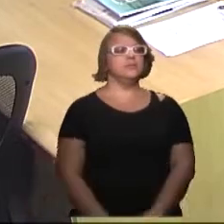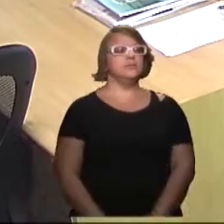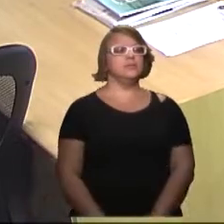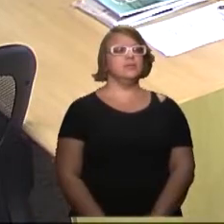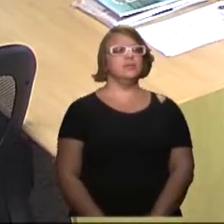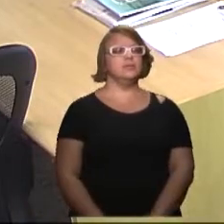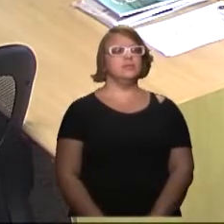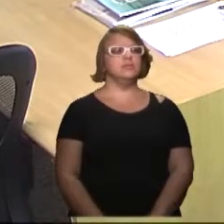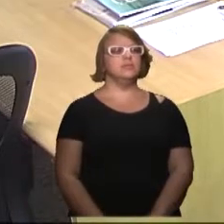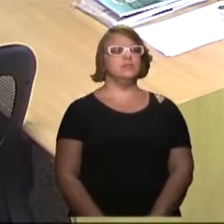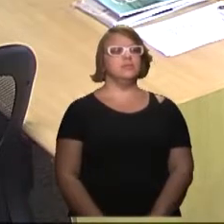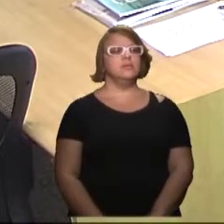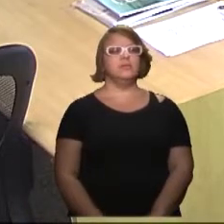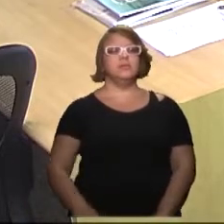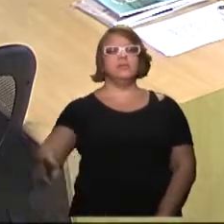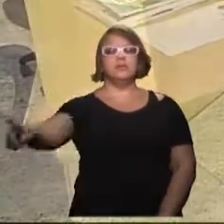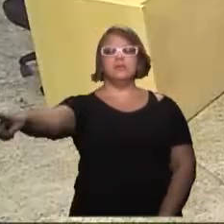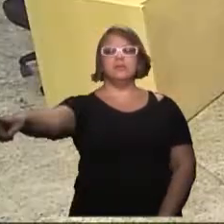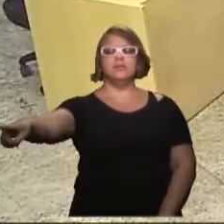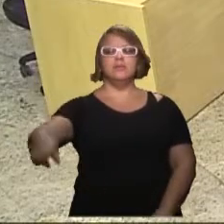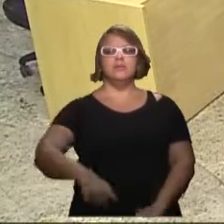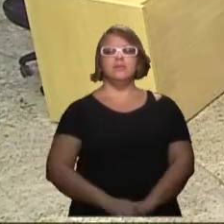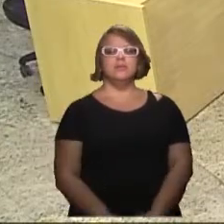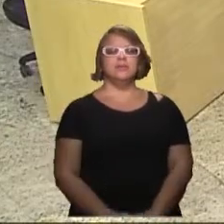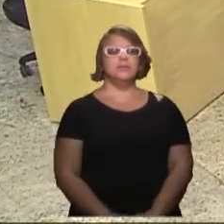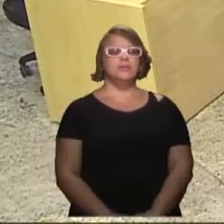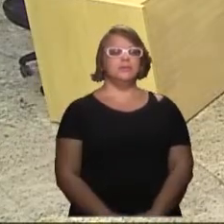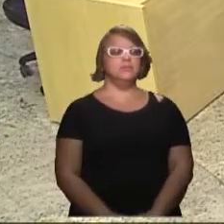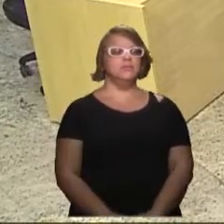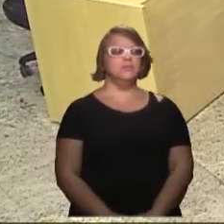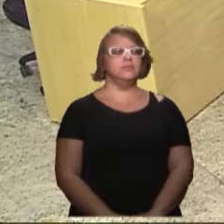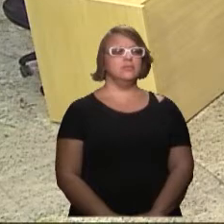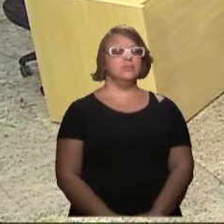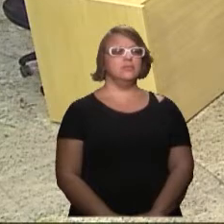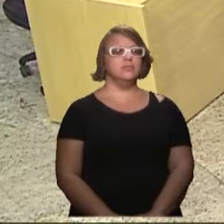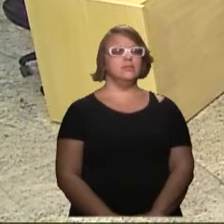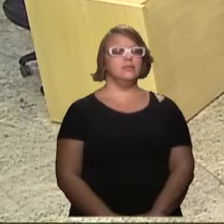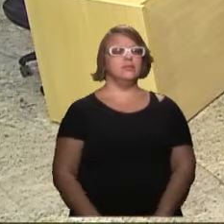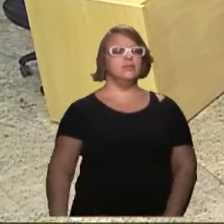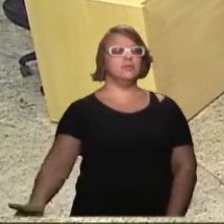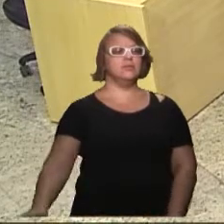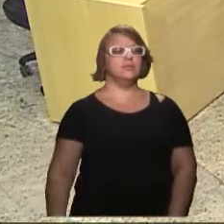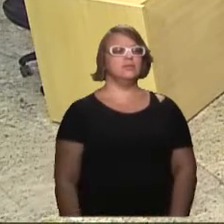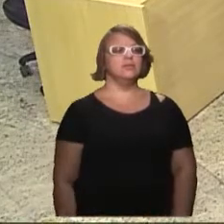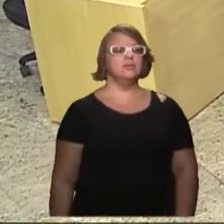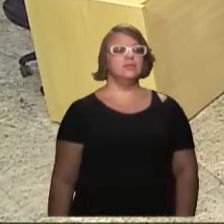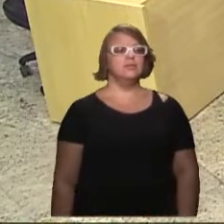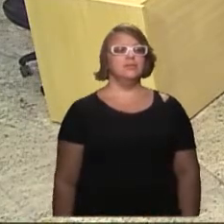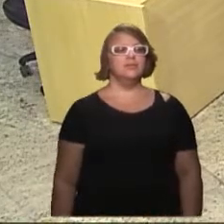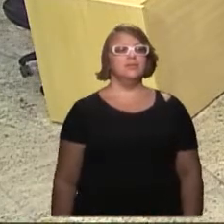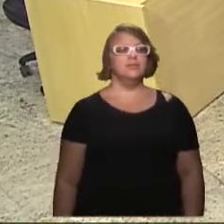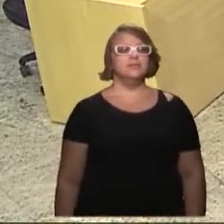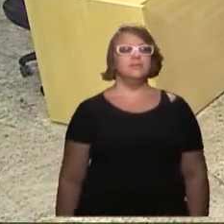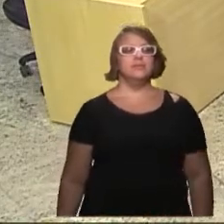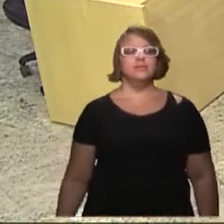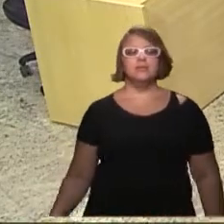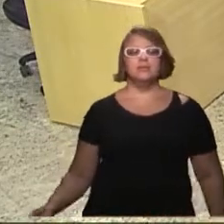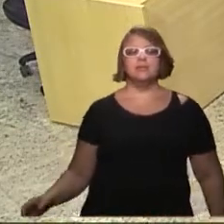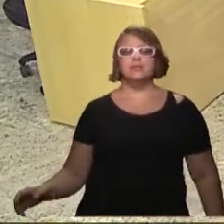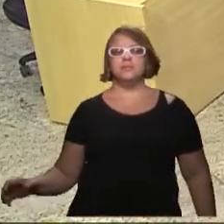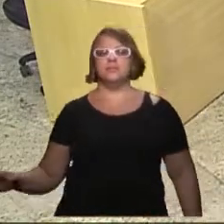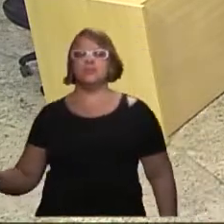Calma aí, vereador. Só para se organizar aqui, ó. Vereador Salvador Soares escreveu. Vereadora Poliana. Mais alguém? Vereador Jefferson